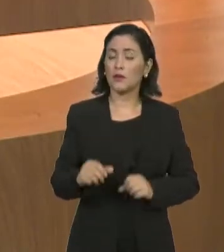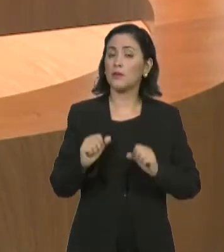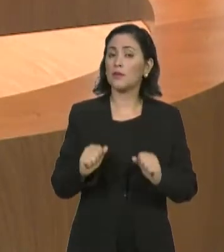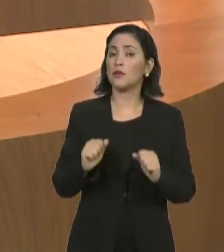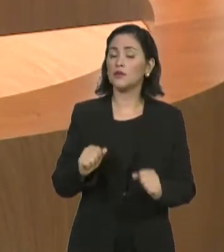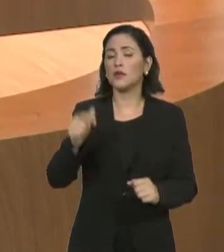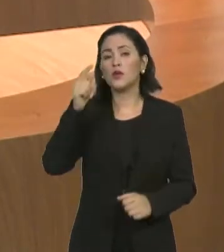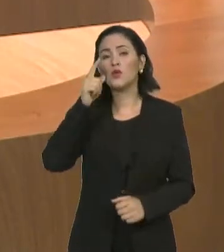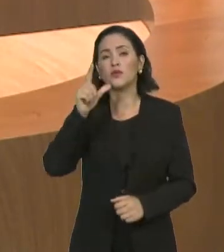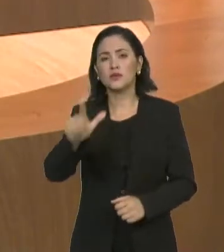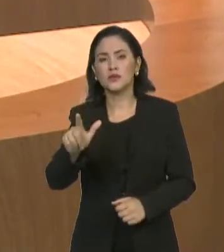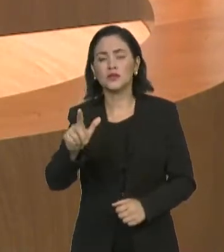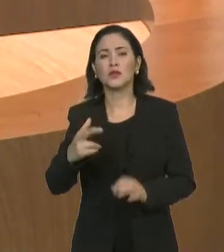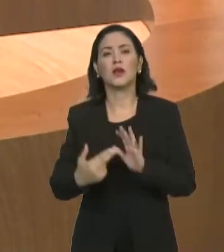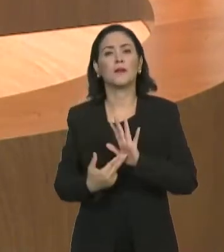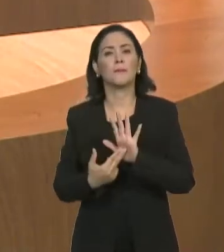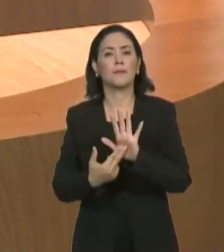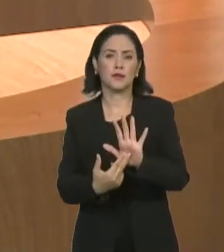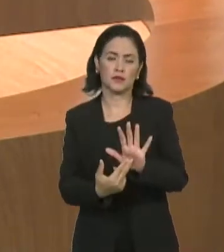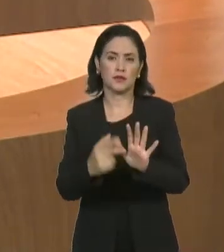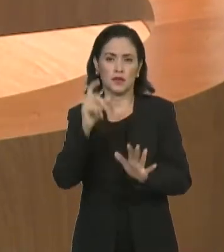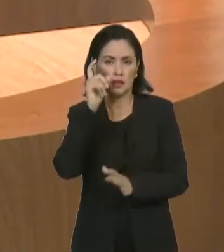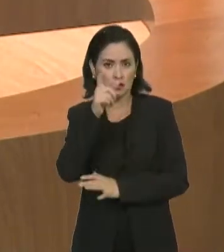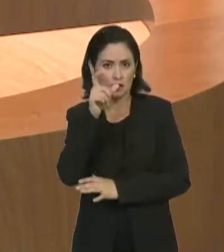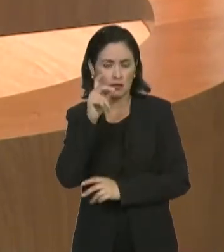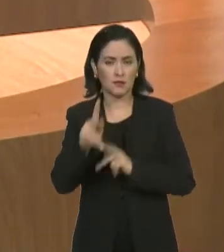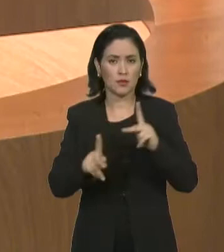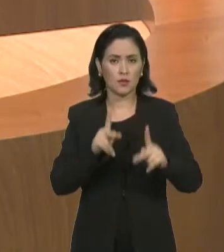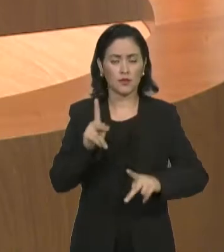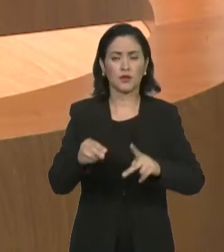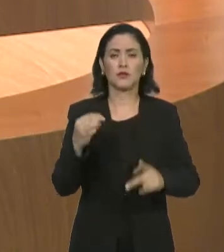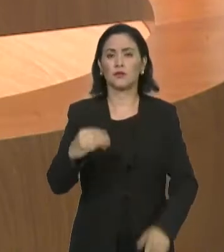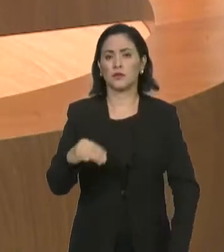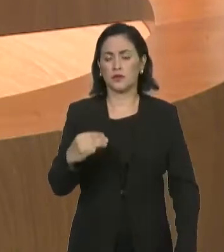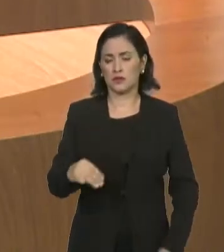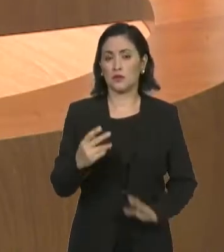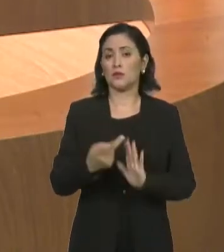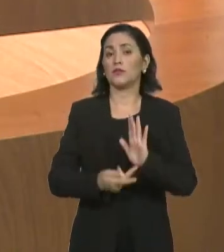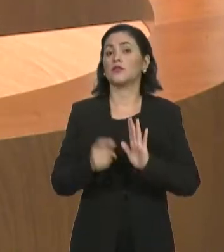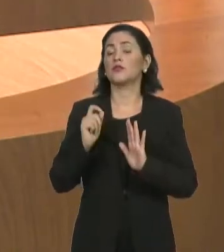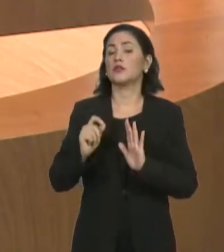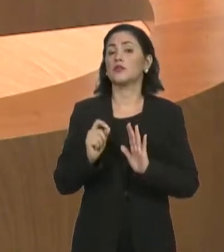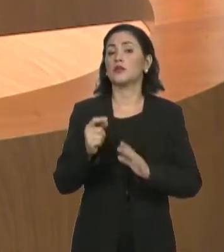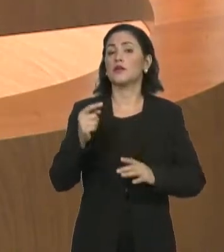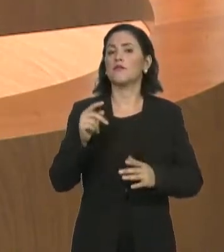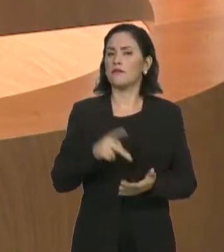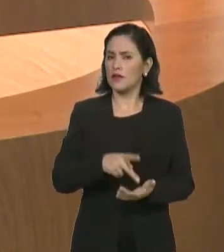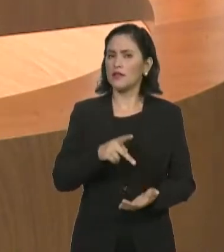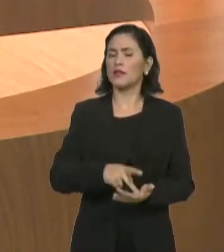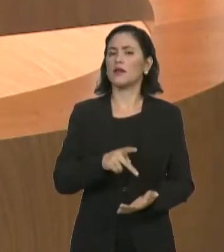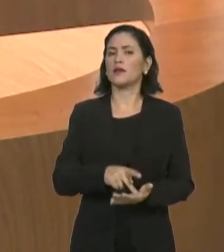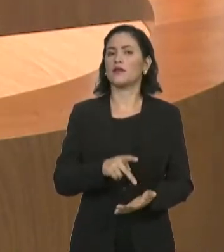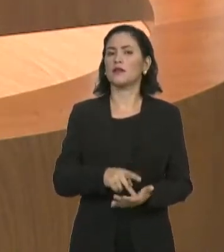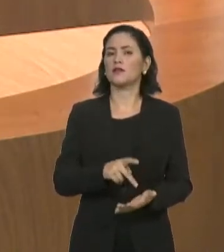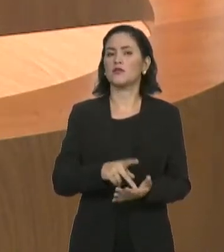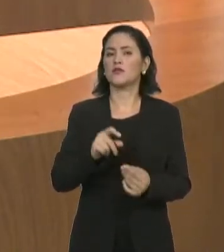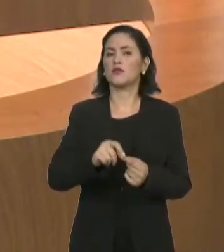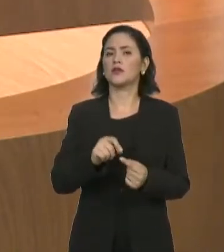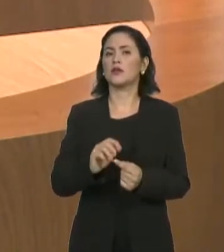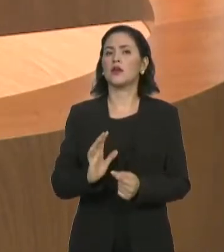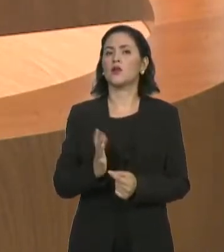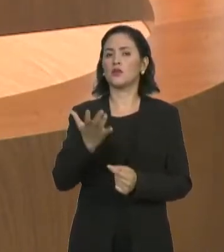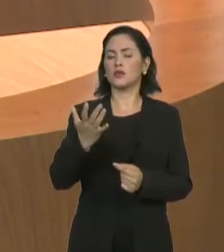maranhense e ser um projeto que realmente venha dá conta dessa política estadual de resíduos